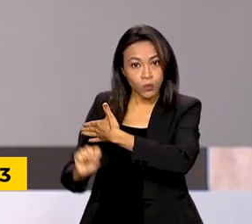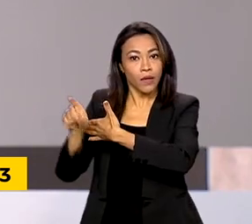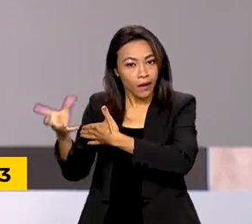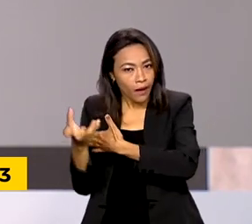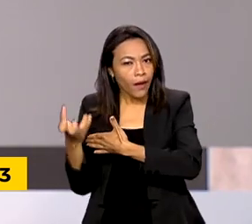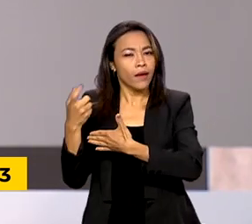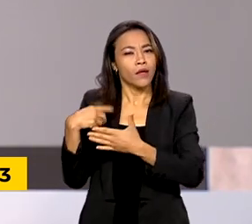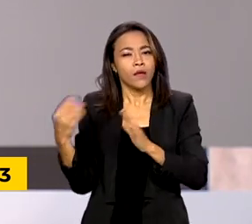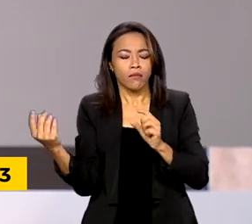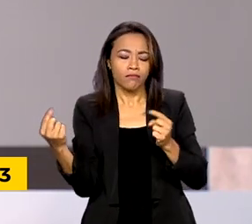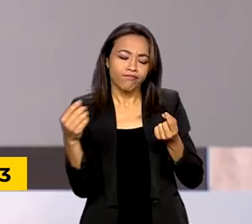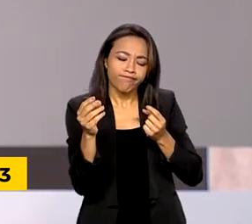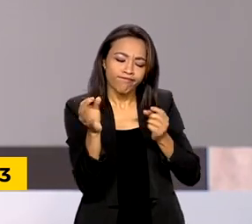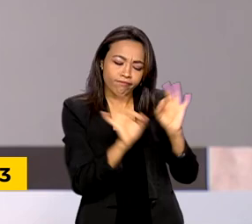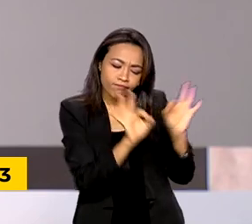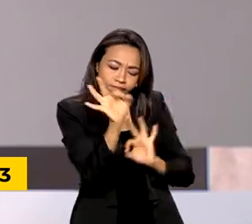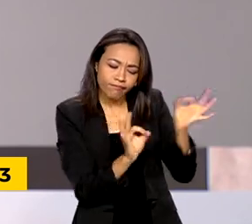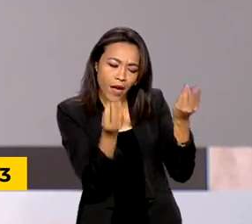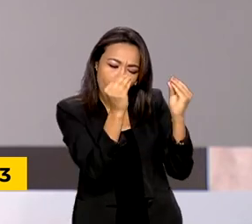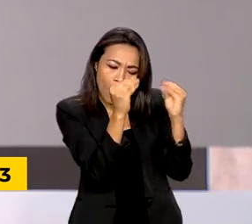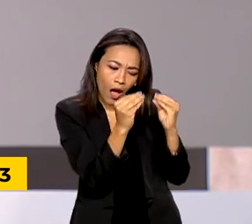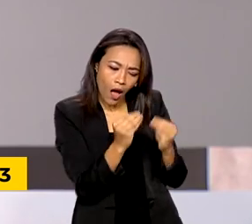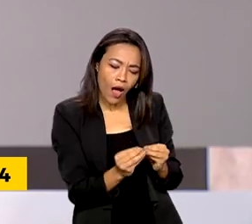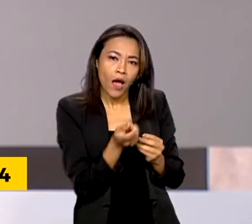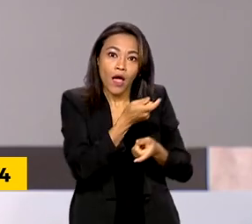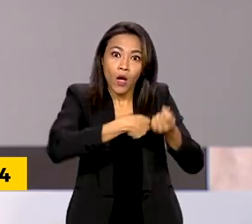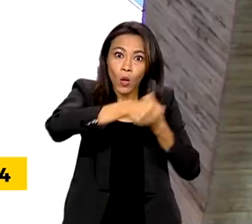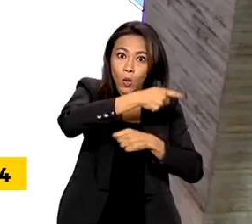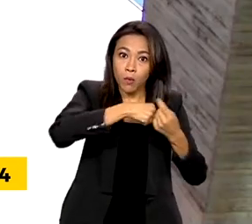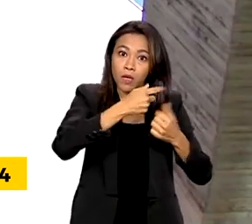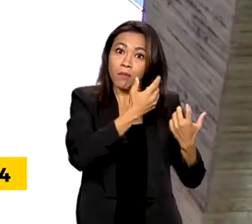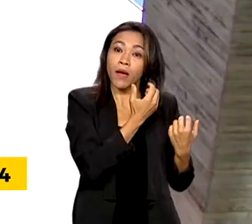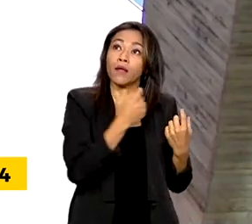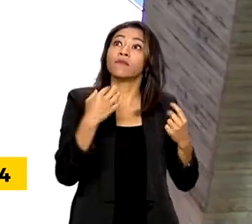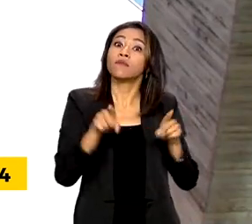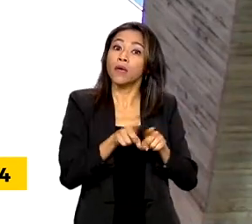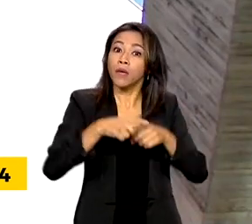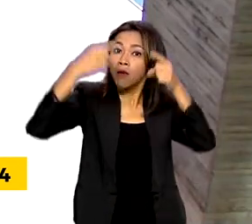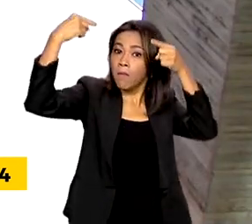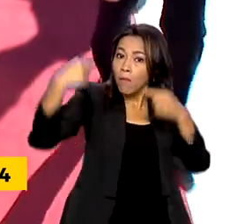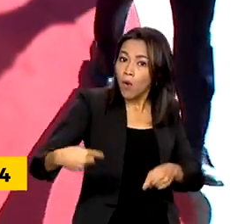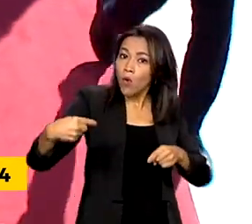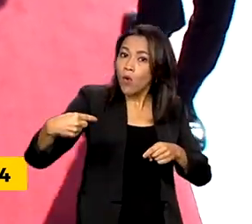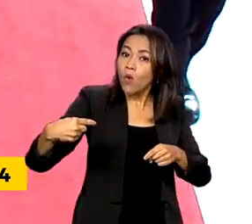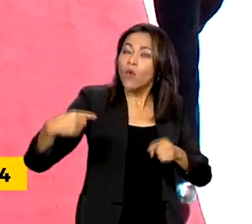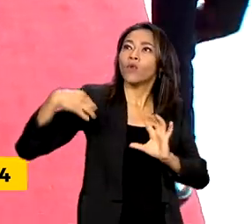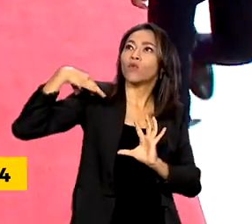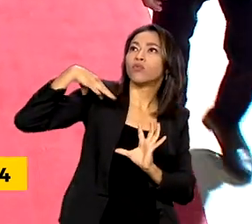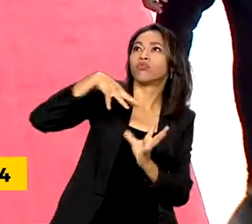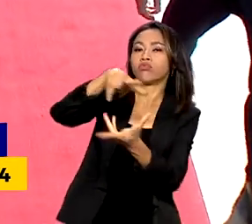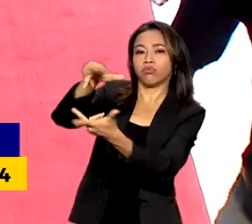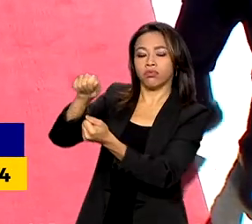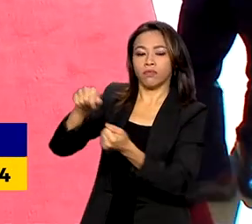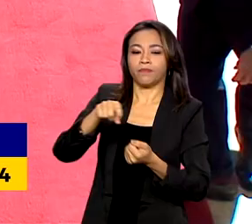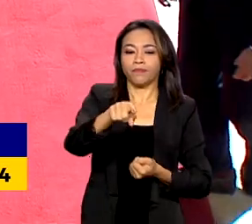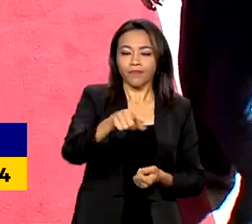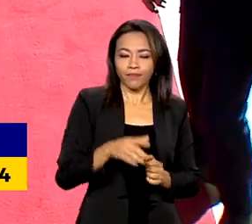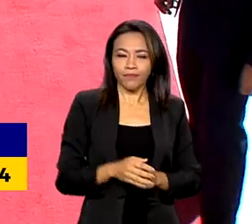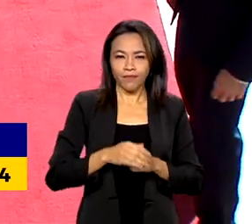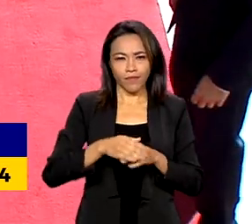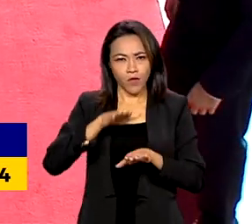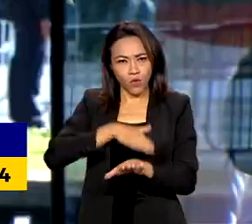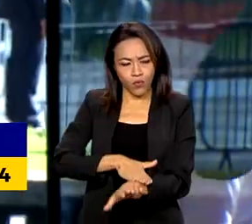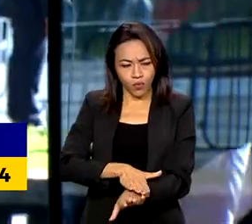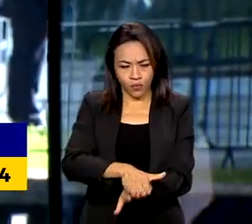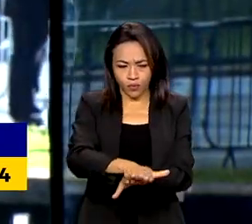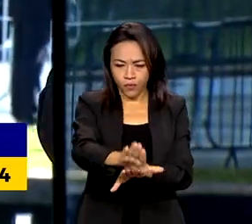econômica para competir com as grandes potências mundiais. Tapete vermelho, guarda de honra, braços abertos para